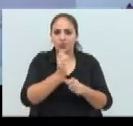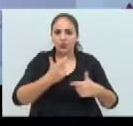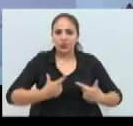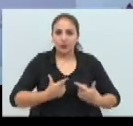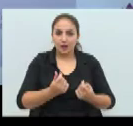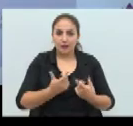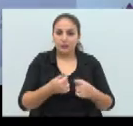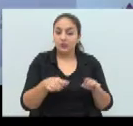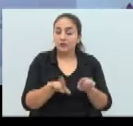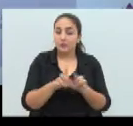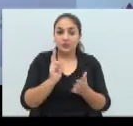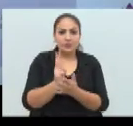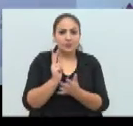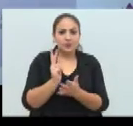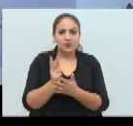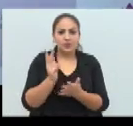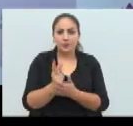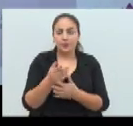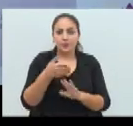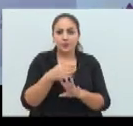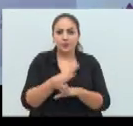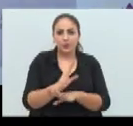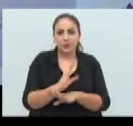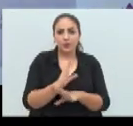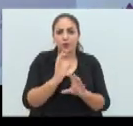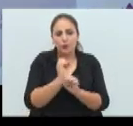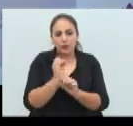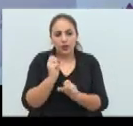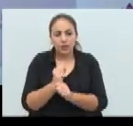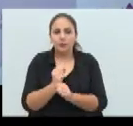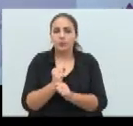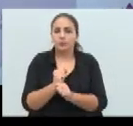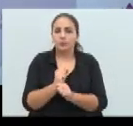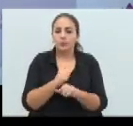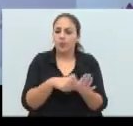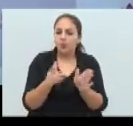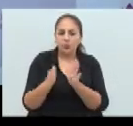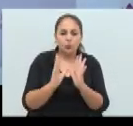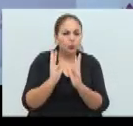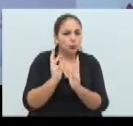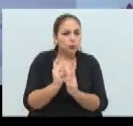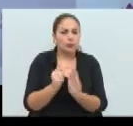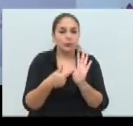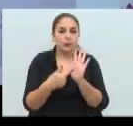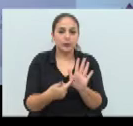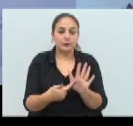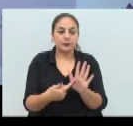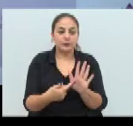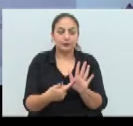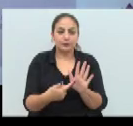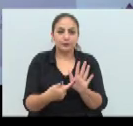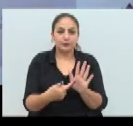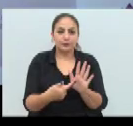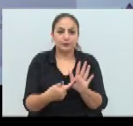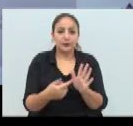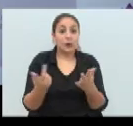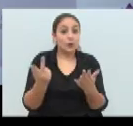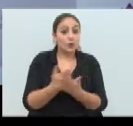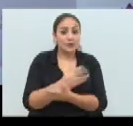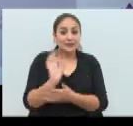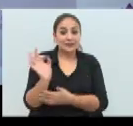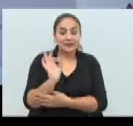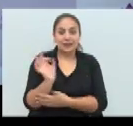sempre aprovadas, com auditoria contábil, perito contábil, para não mostrar, para não haver erros